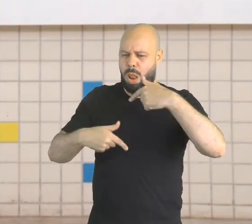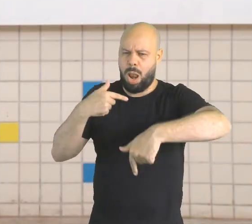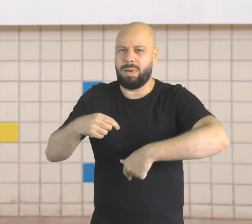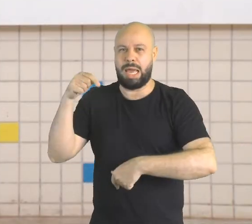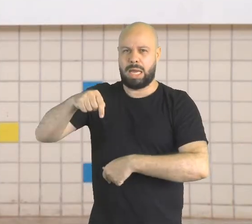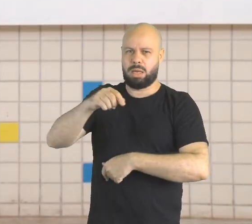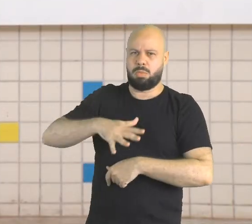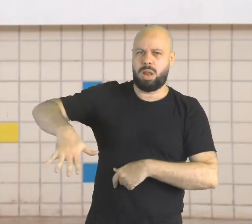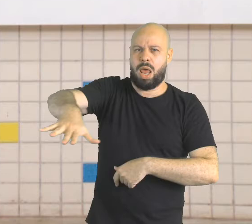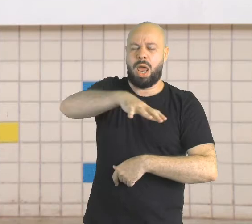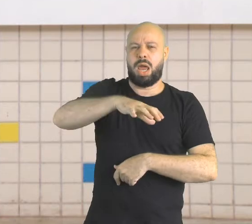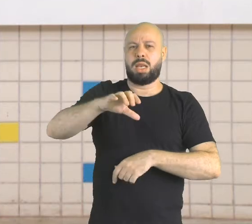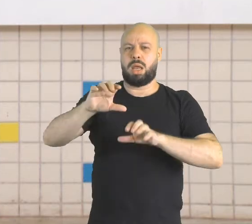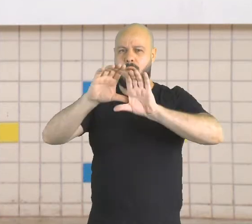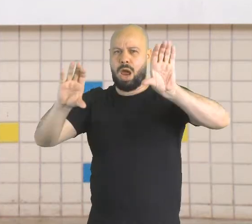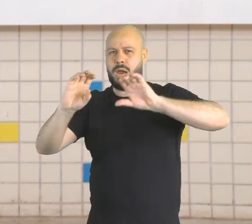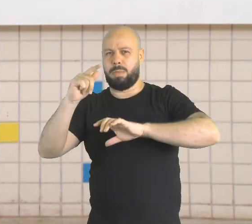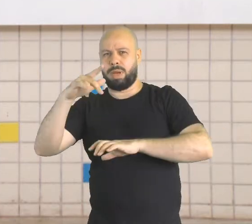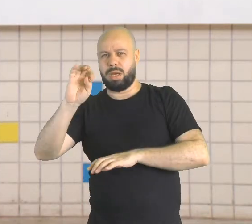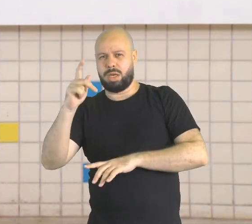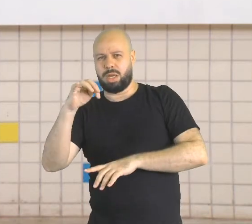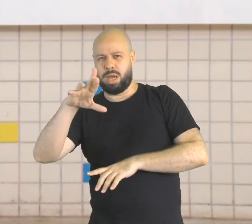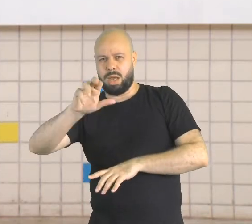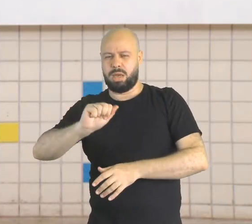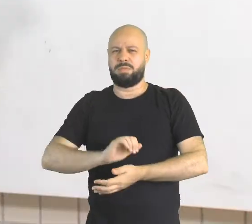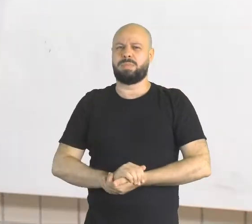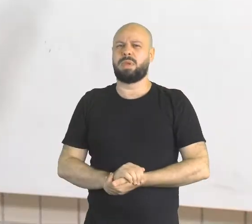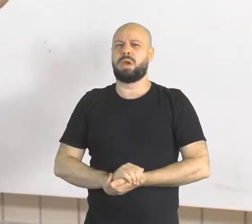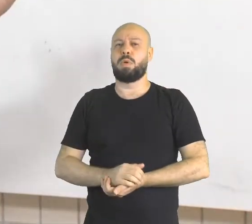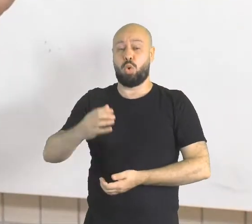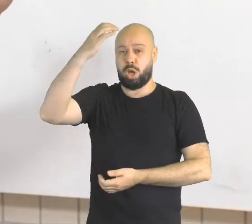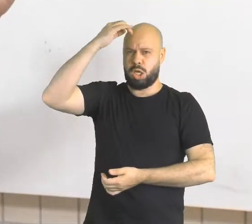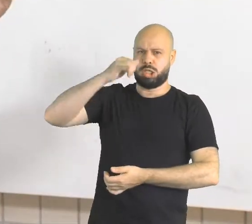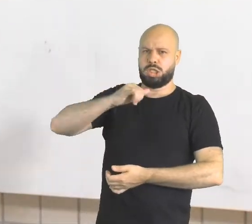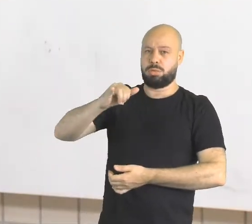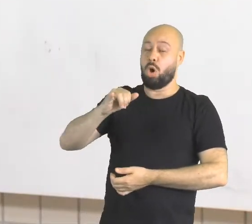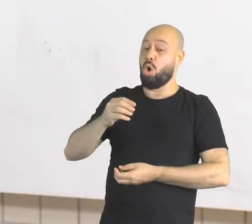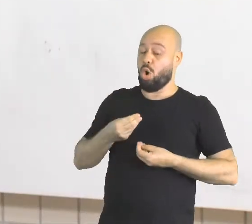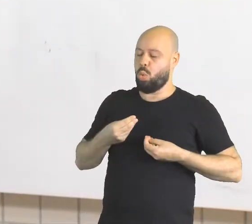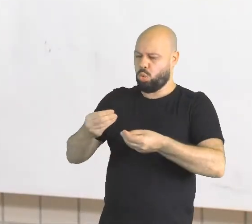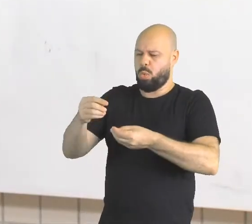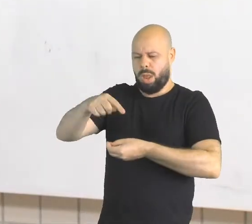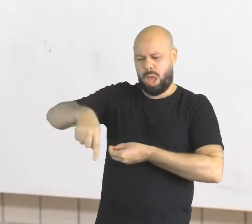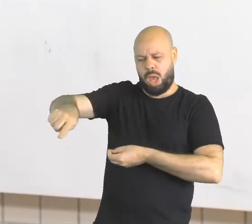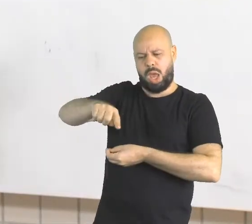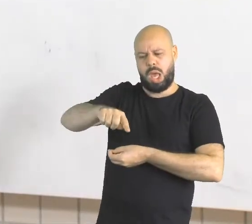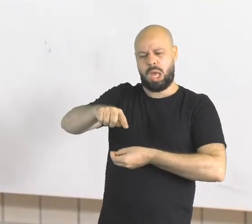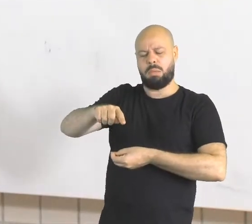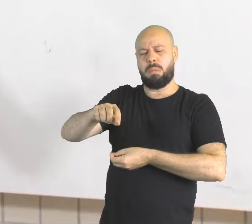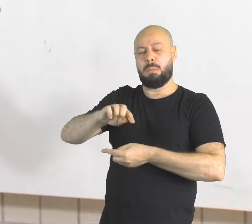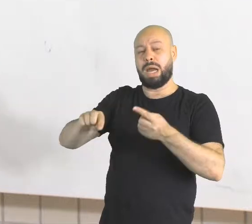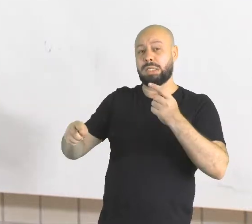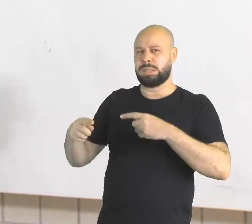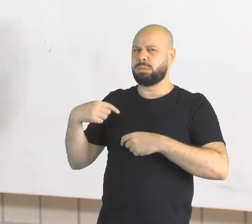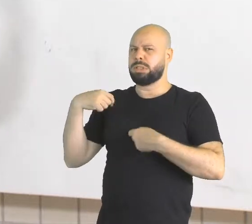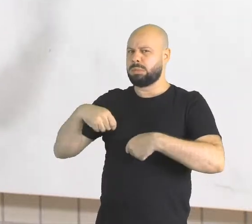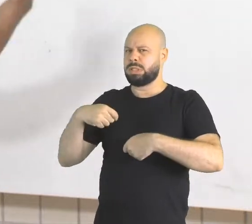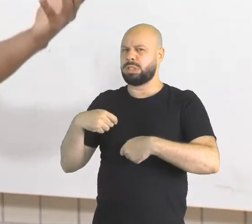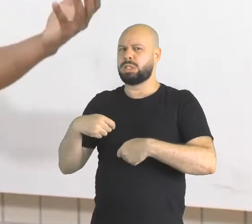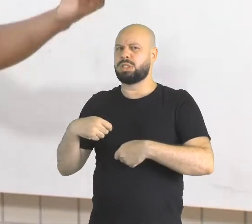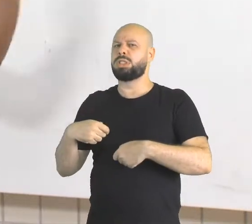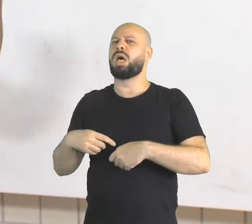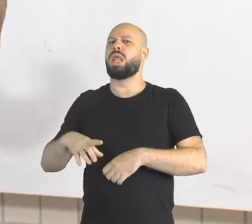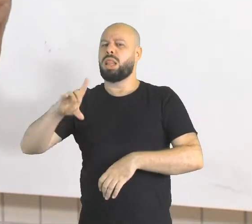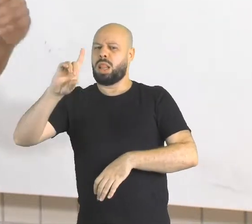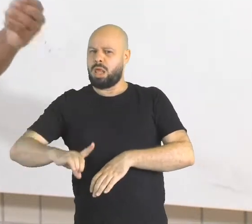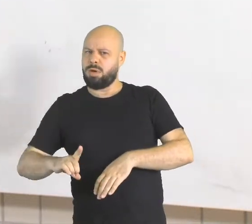hereditária. Ou seja, em outras palavras, o rei falava assim, ó, eu vou te dar a capitania hereditária e lá dentro você tem uma série de